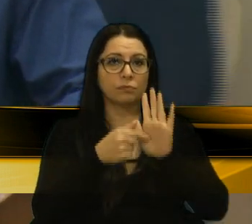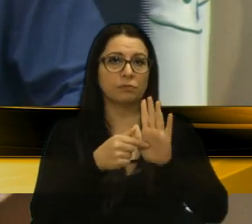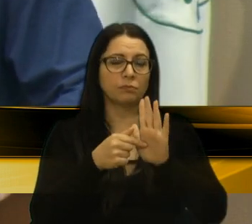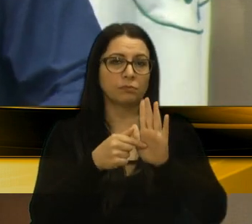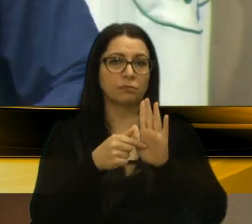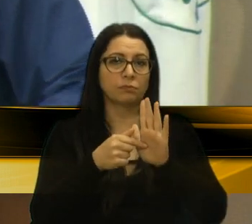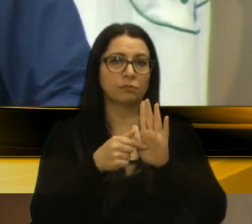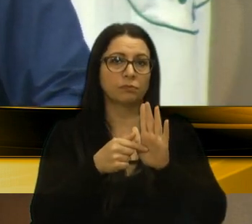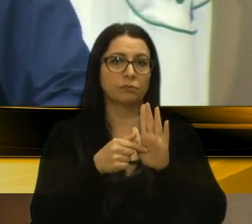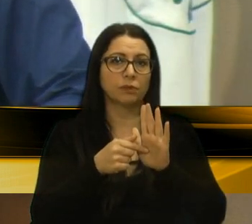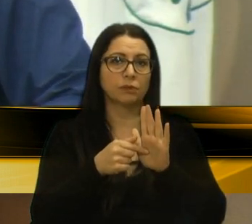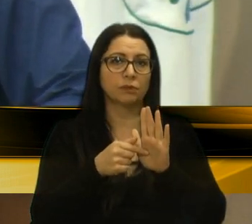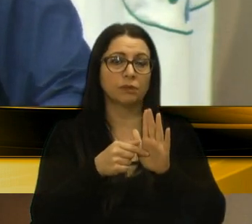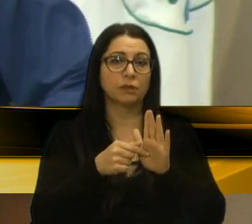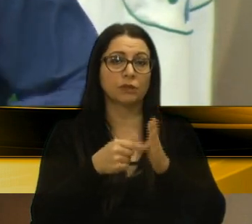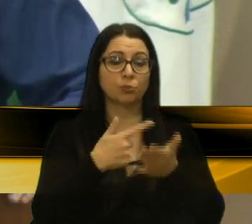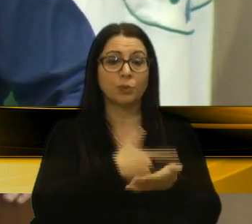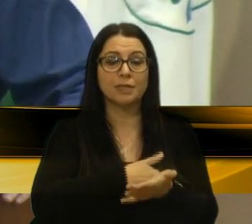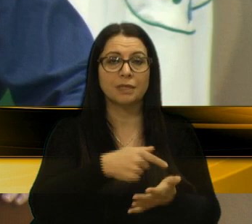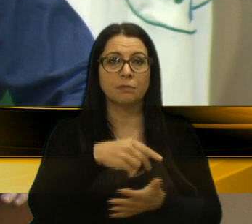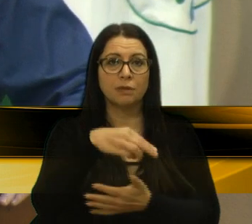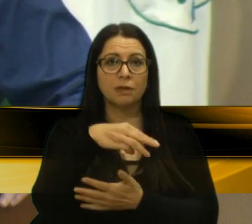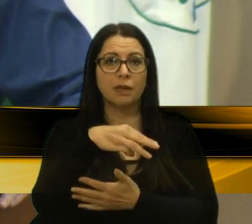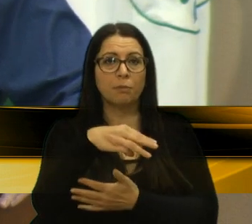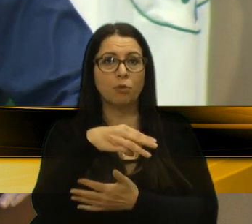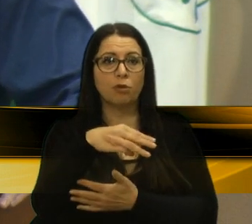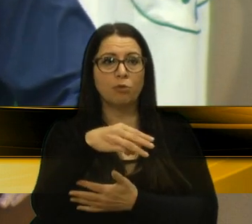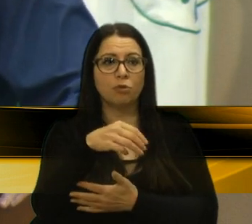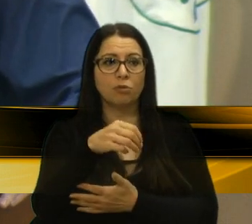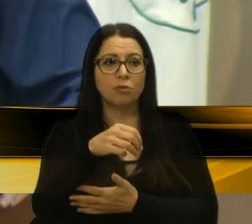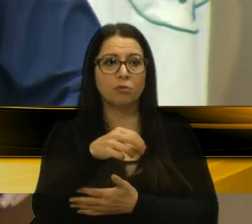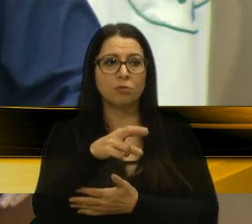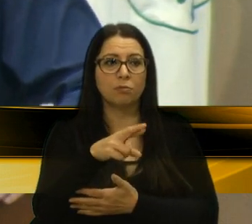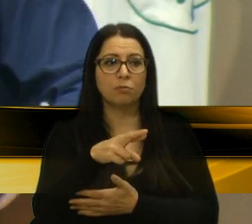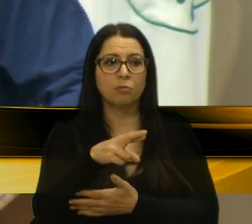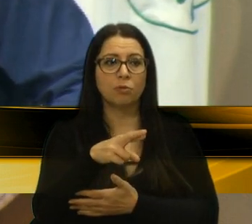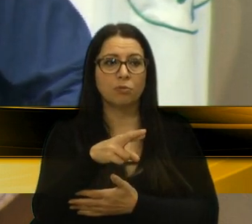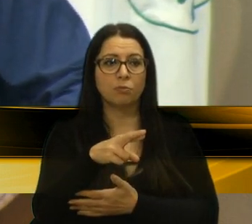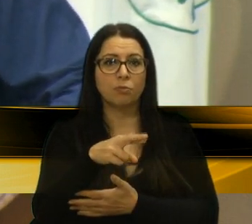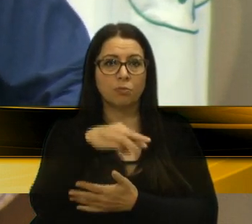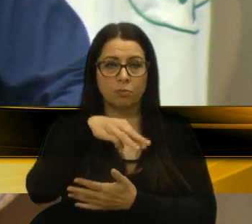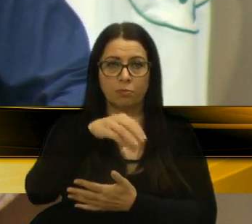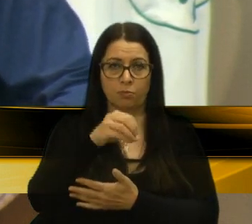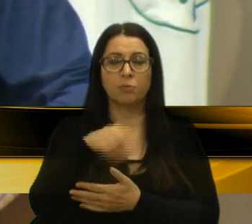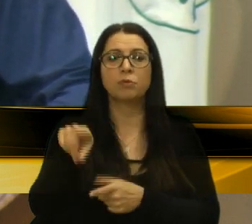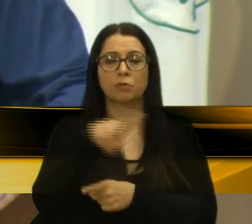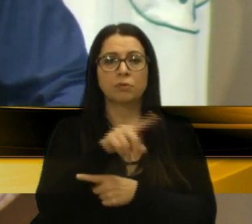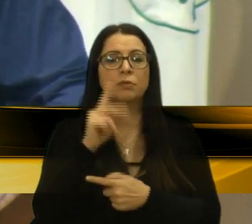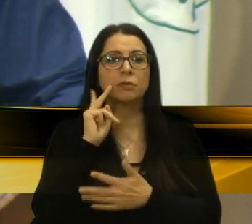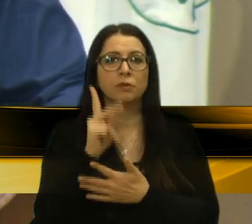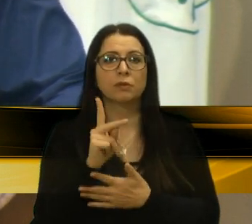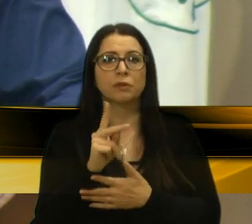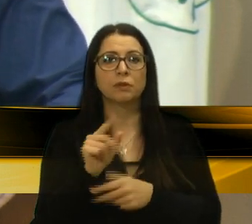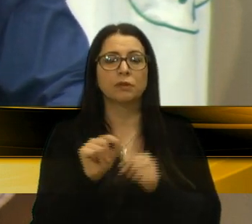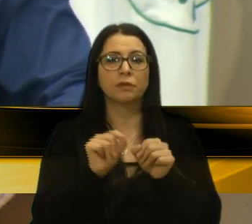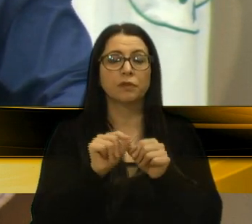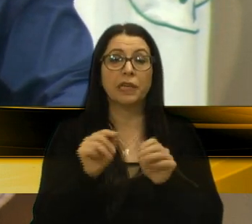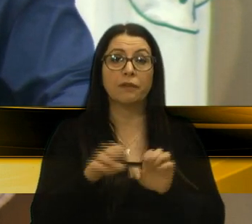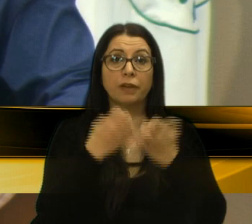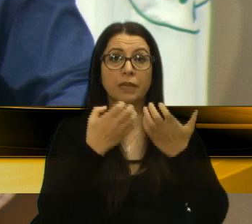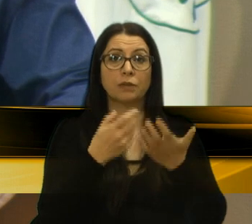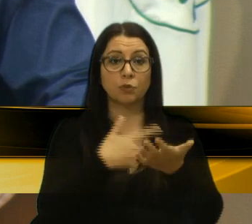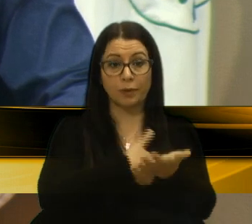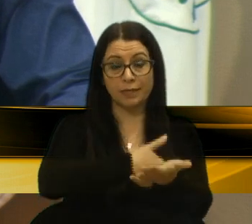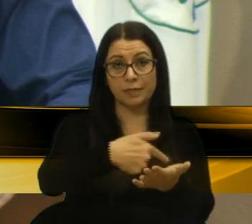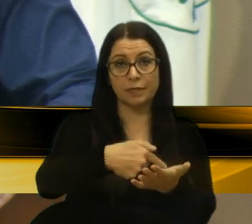exame do mormo. Nós tivemos uma audiência pública sobre o GTA equino, em eventos e exame de